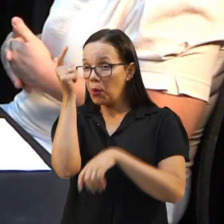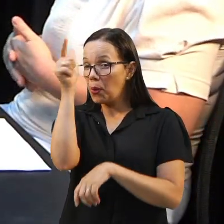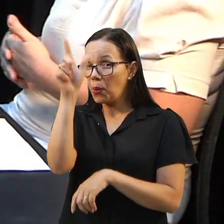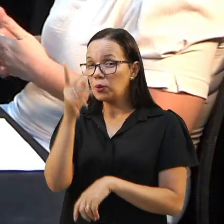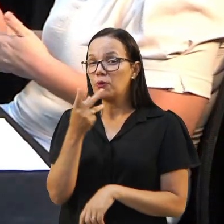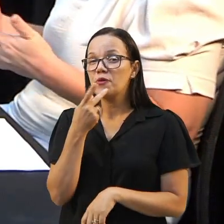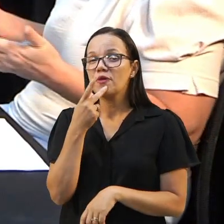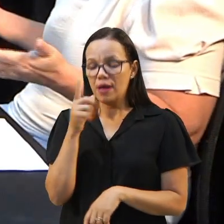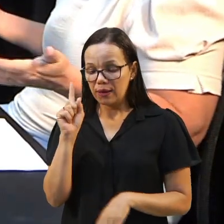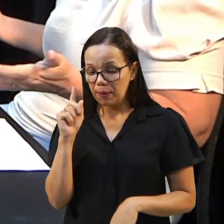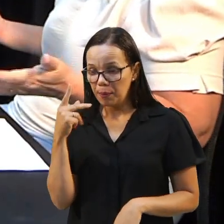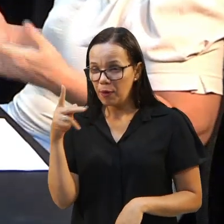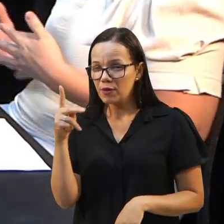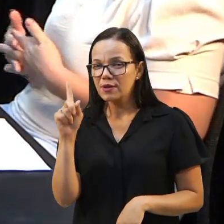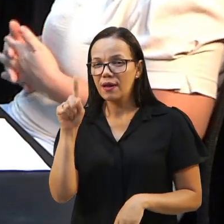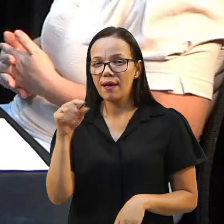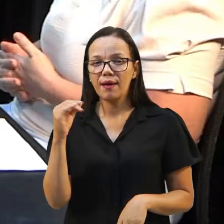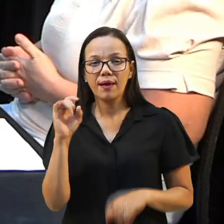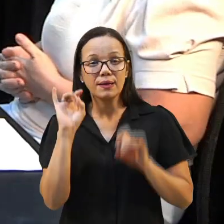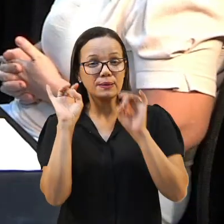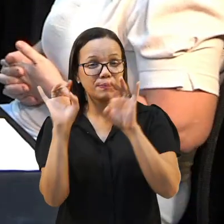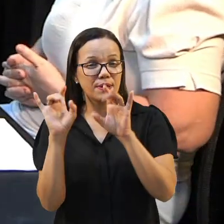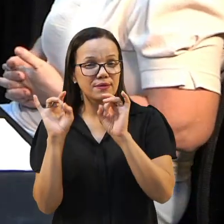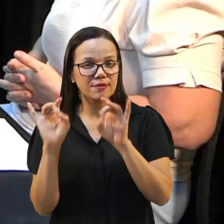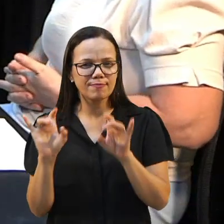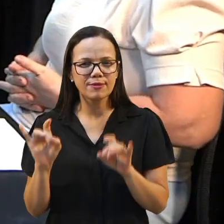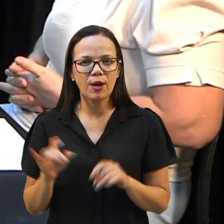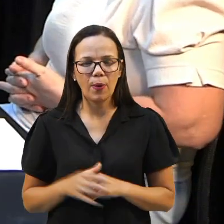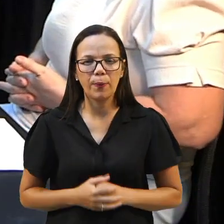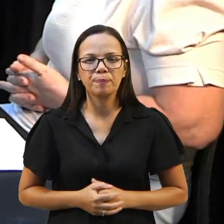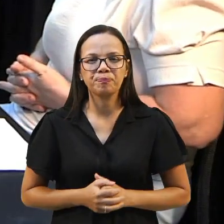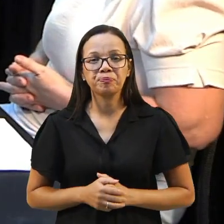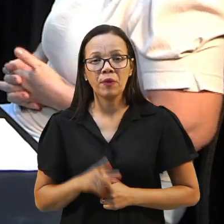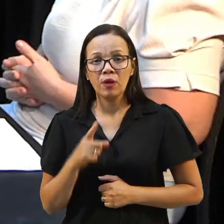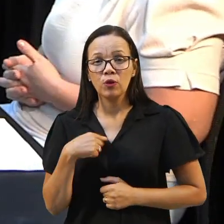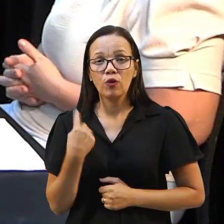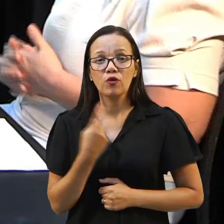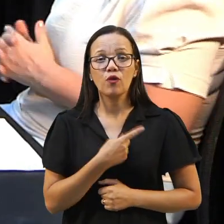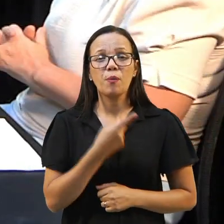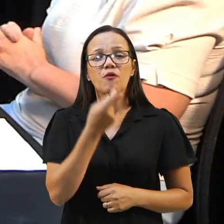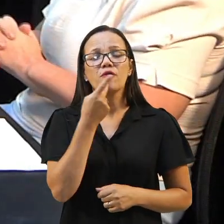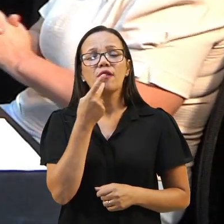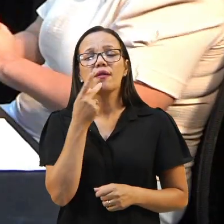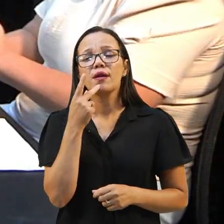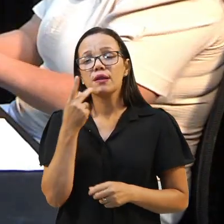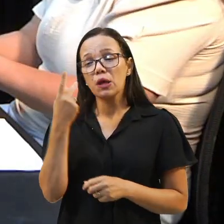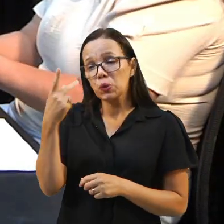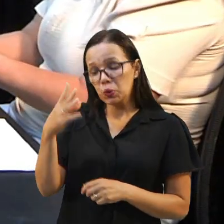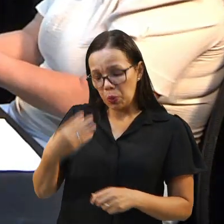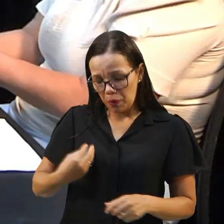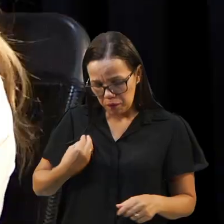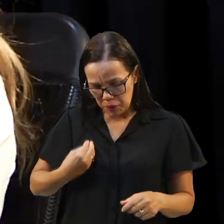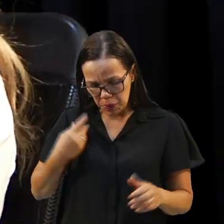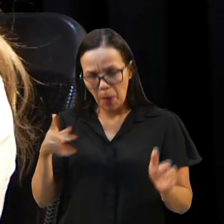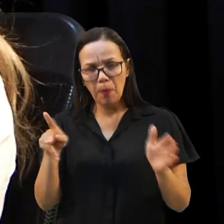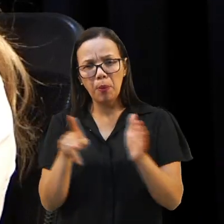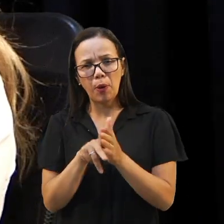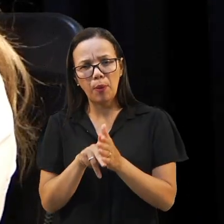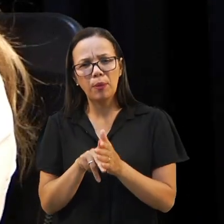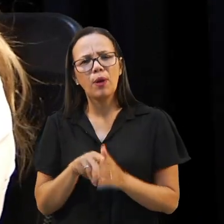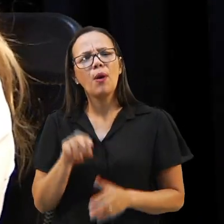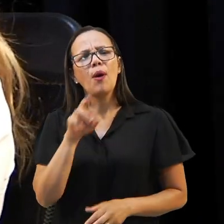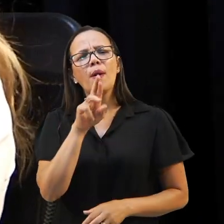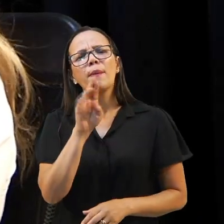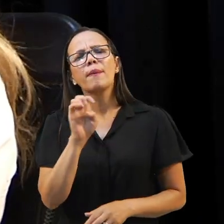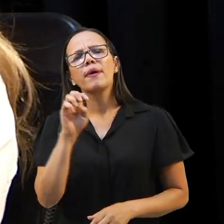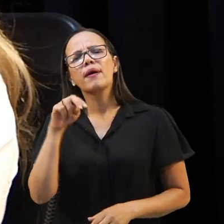claro, é extremamente especial. Ele vai tirar de letra. Sim, porque a gente vai falar um pouquinho da sua vida pessoal. O que o professor